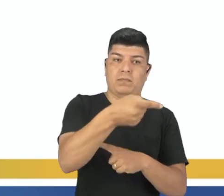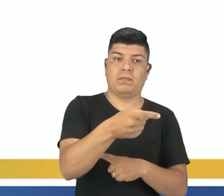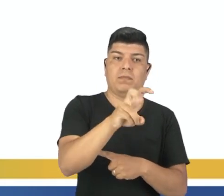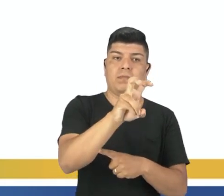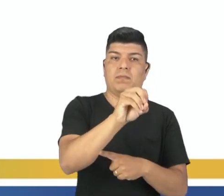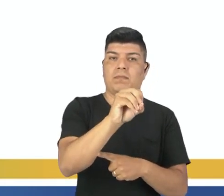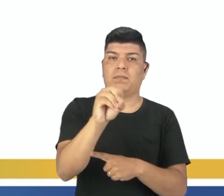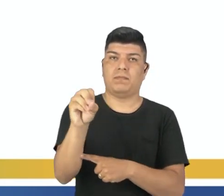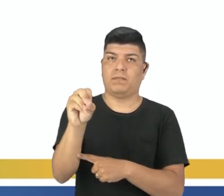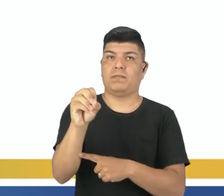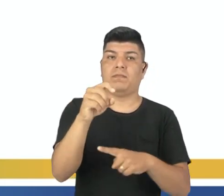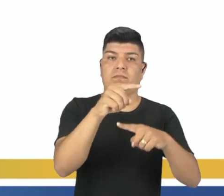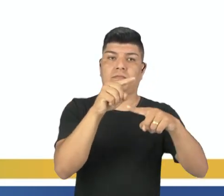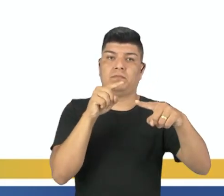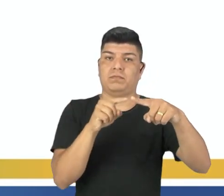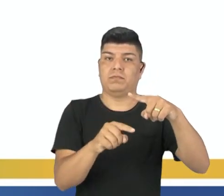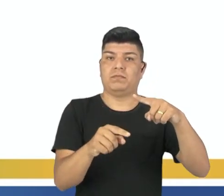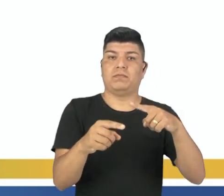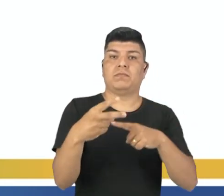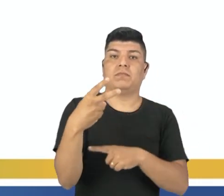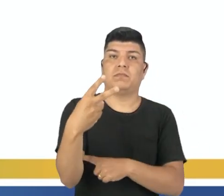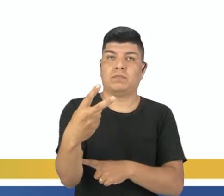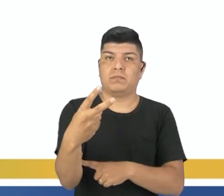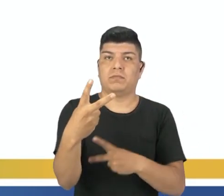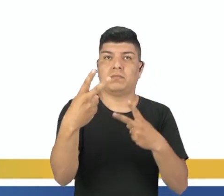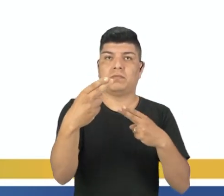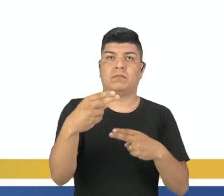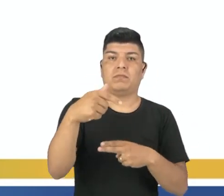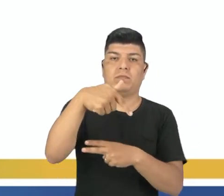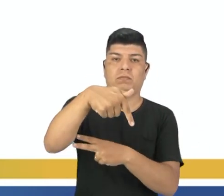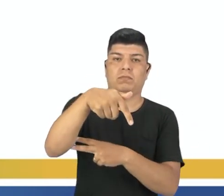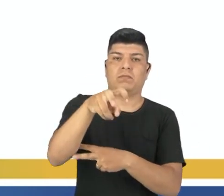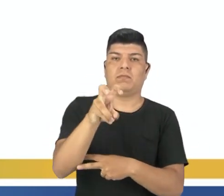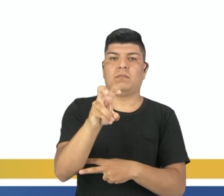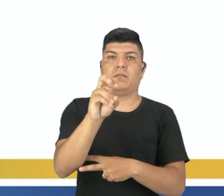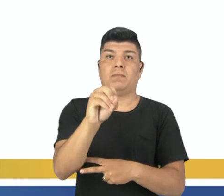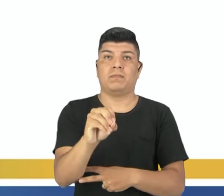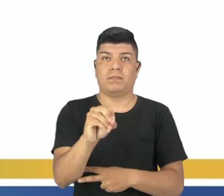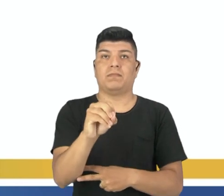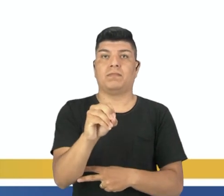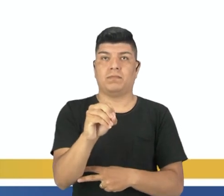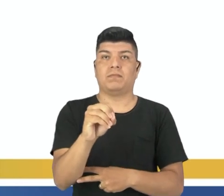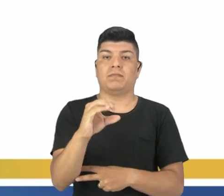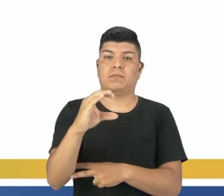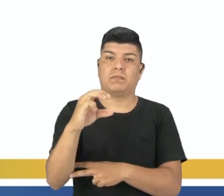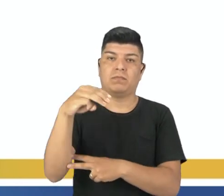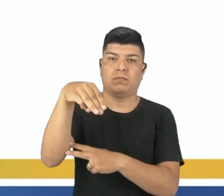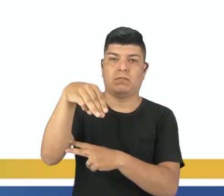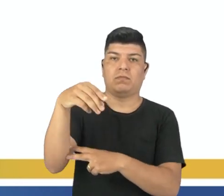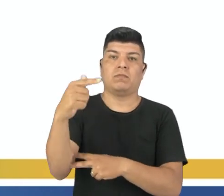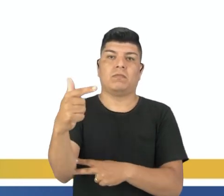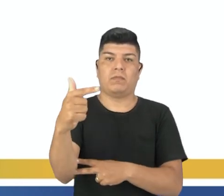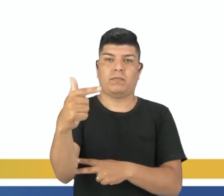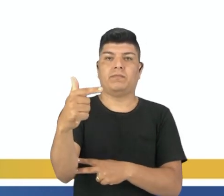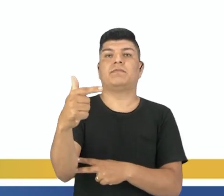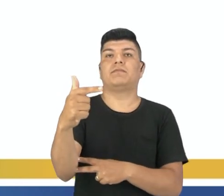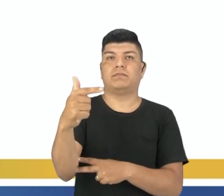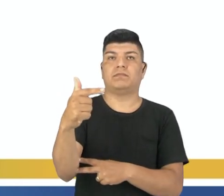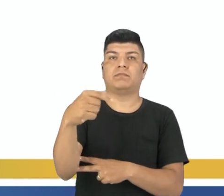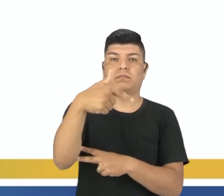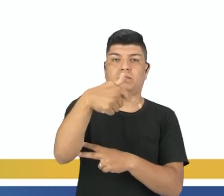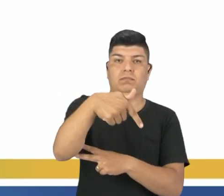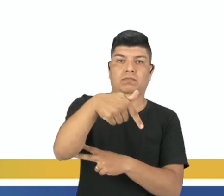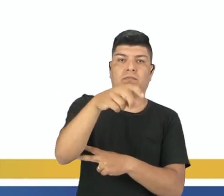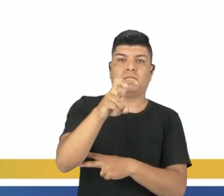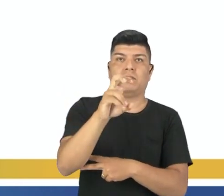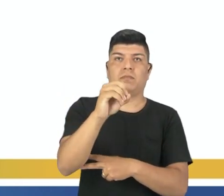500 e 1500 dividido para dois das 750 aí neste caso a unidade aí centímetro então